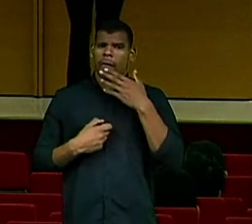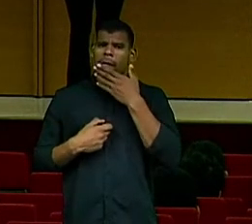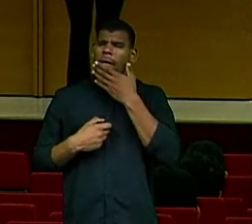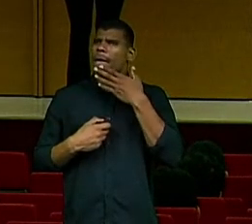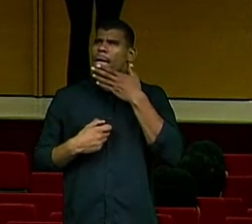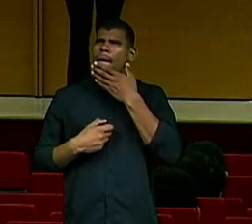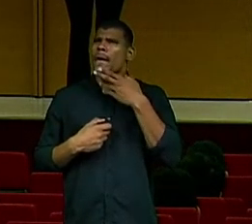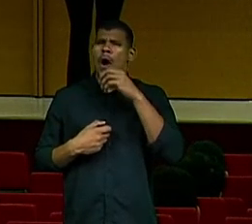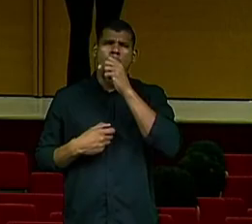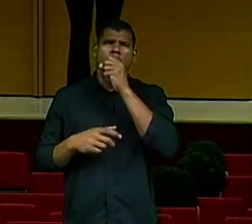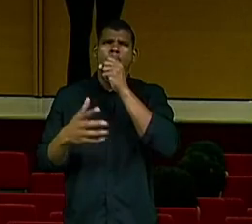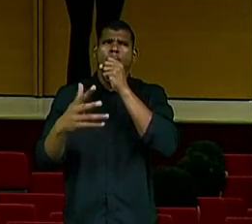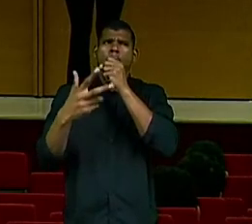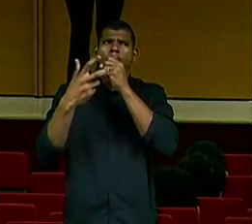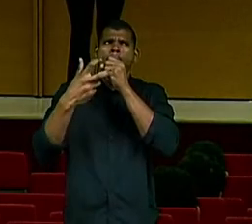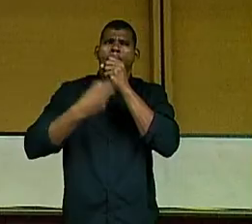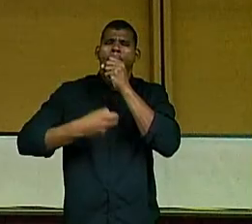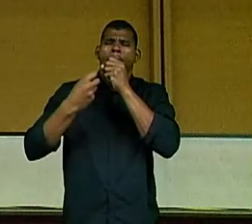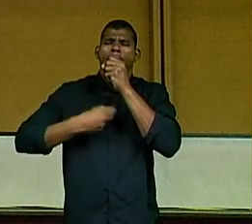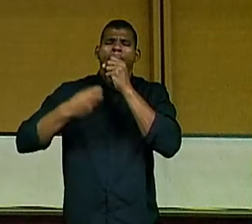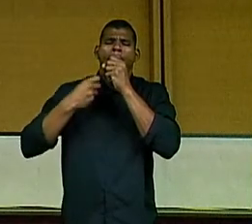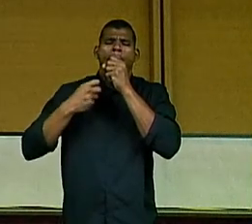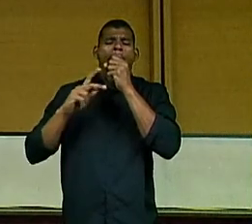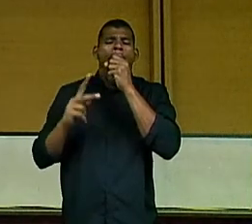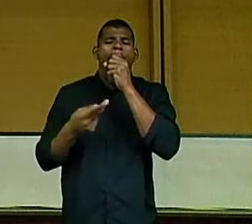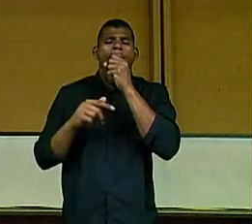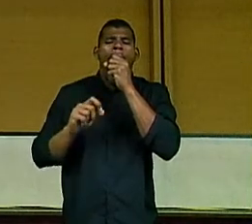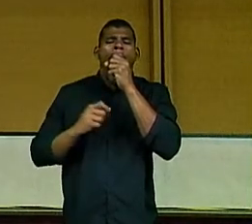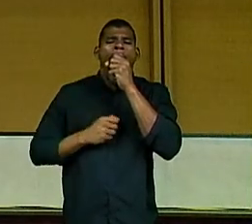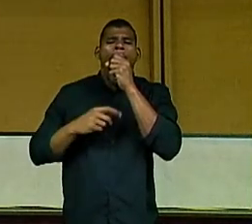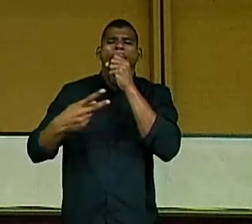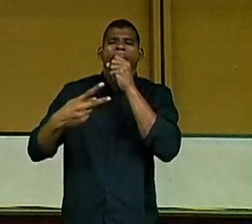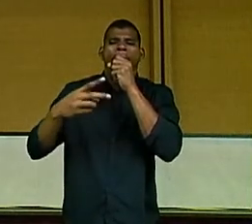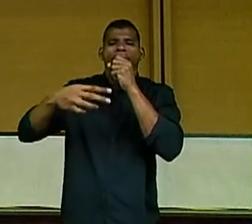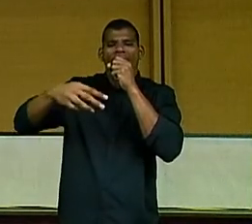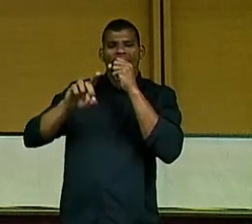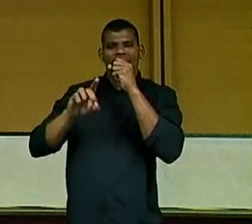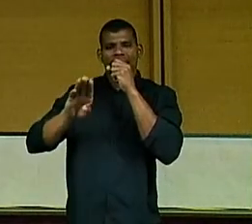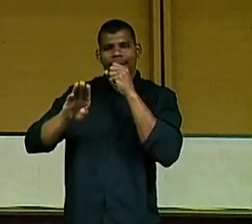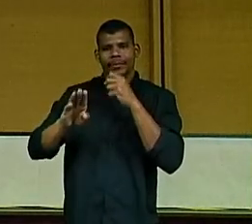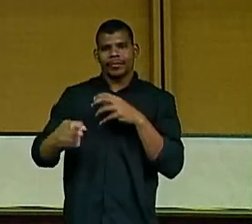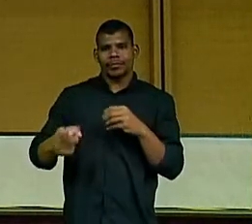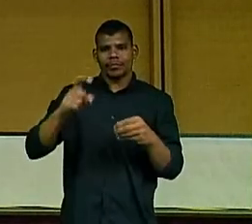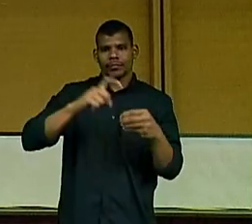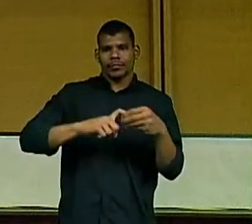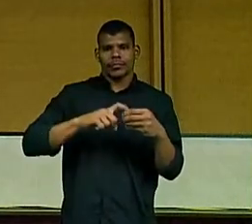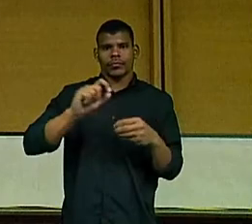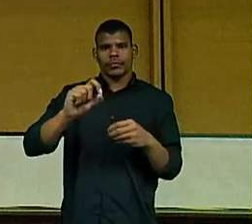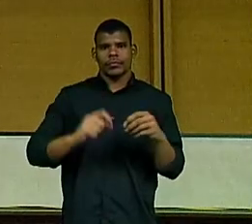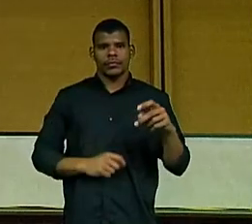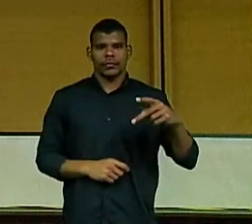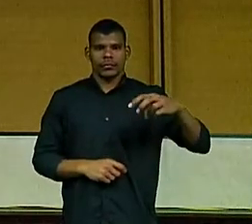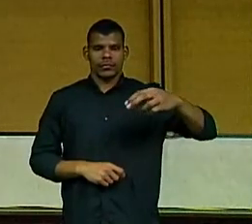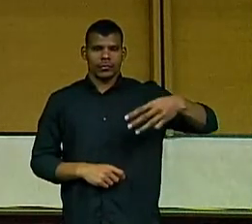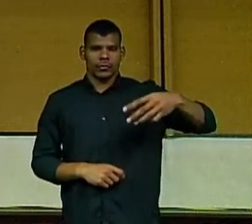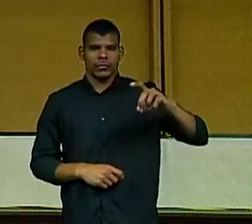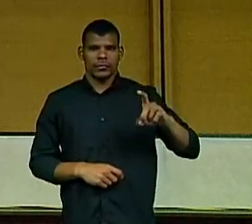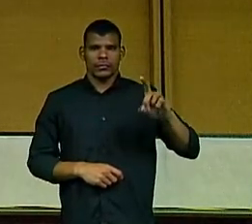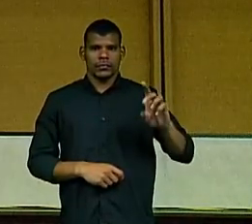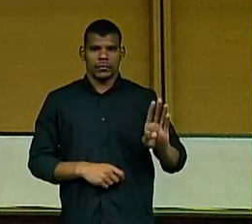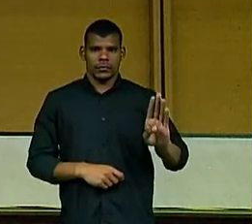há três anos atrás esse PMDB voltou a ser MDB